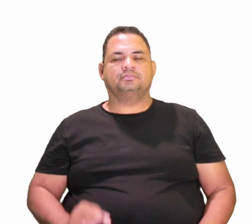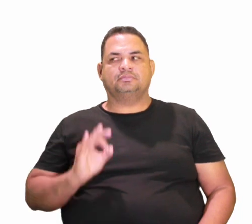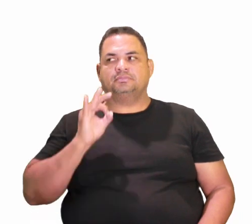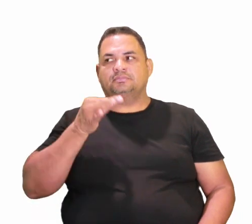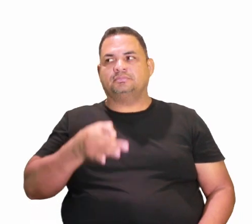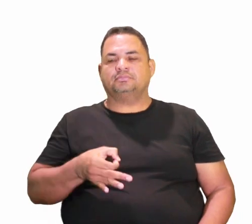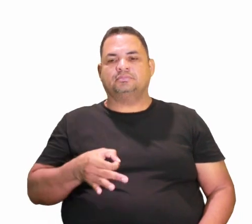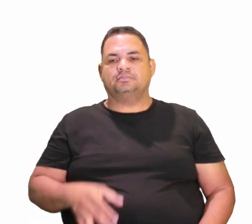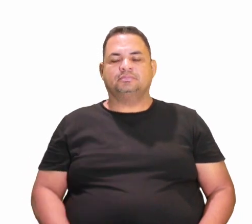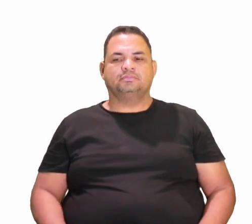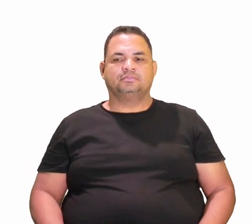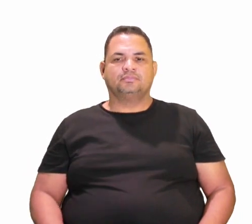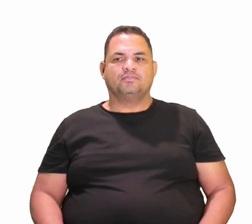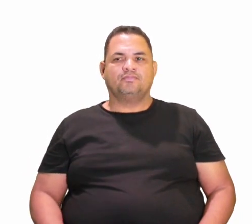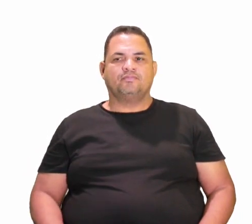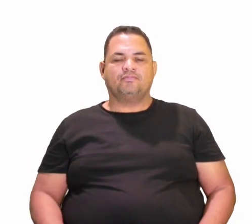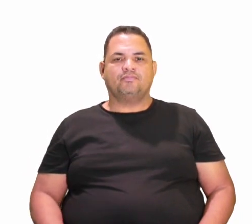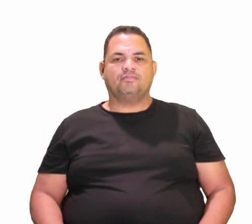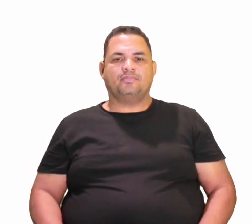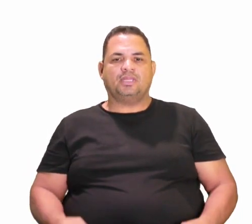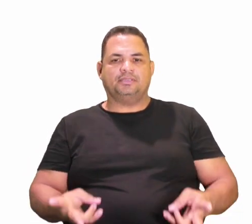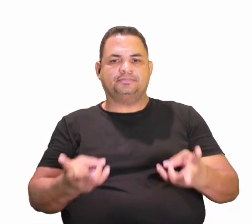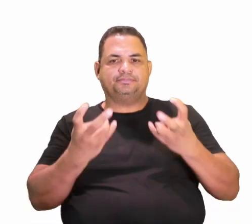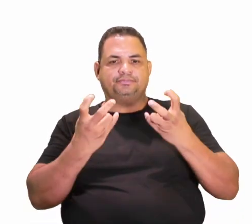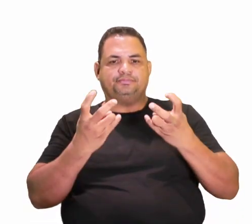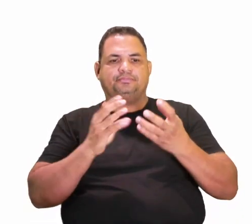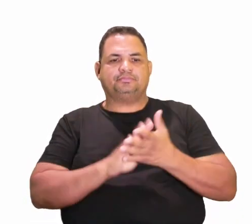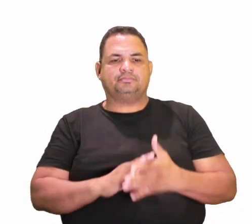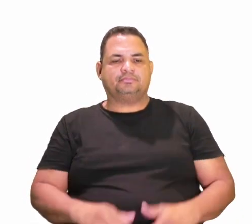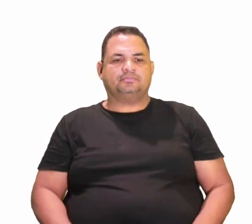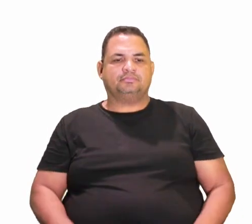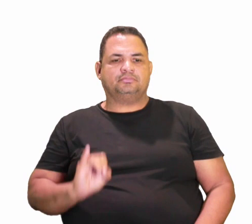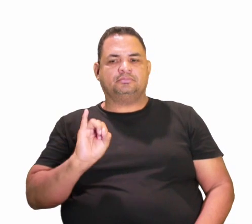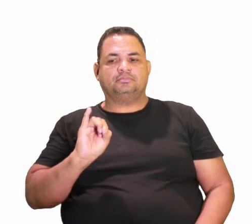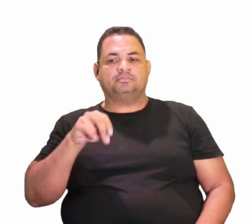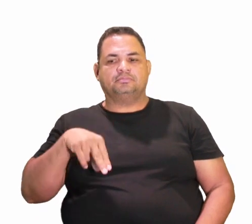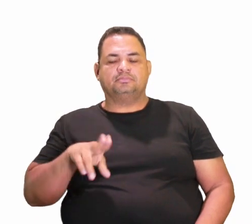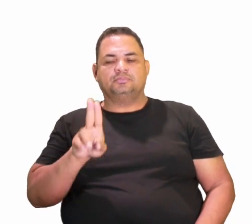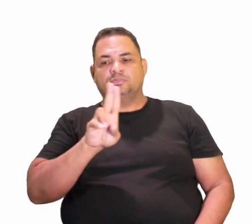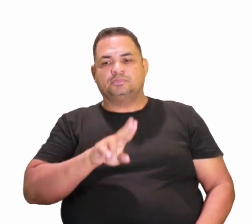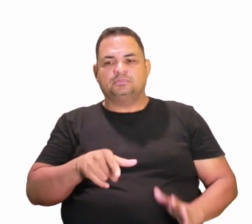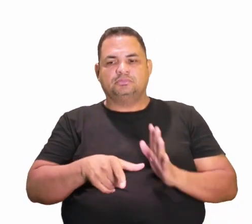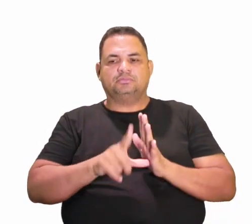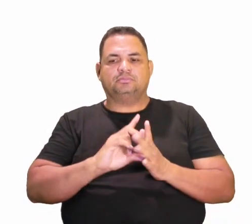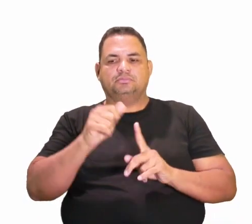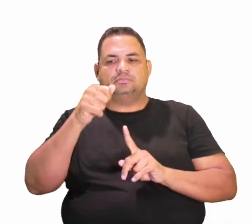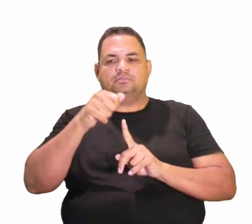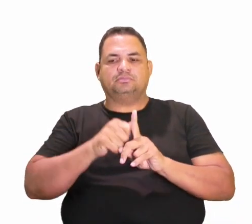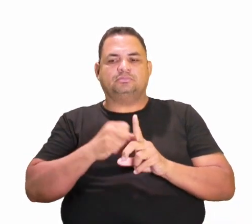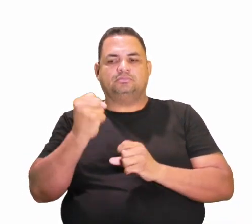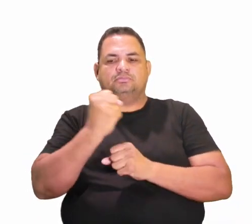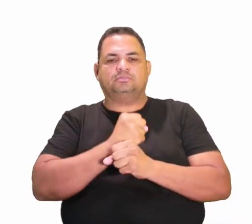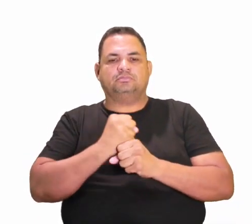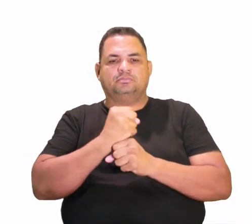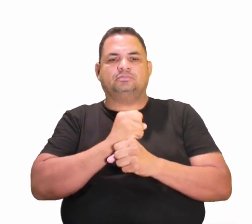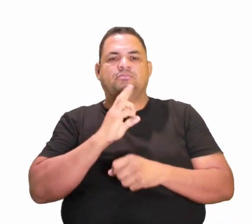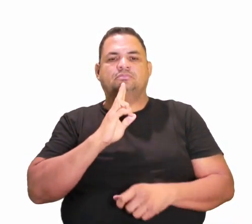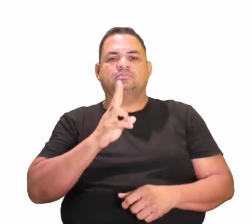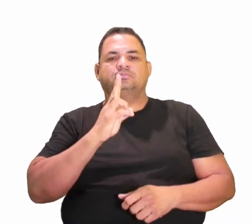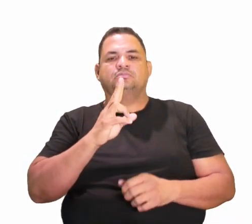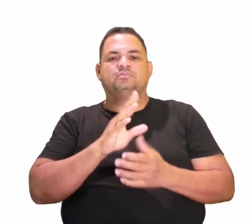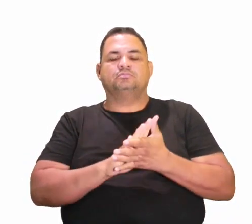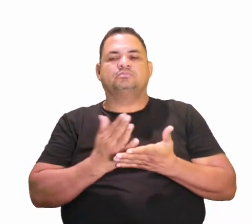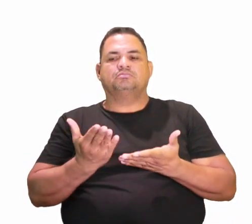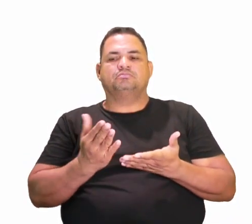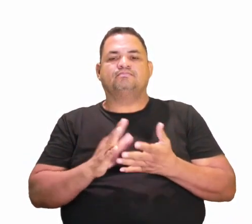certo? E aí você perceba que esse in, ele é usado antes de meses do ano, sempre antes de